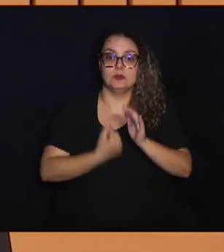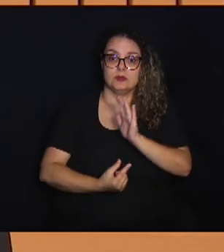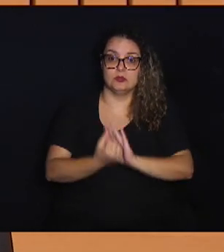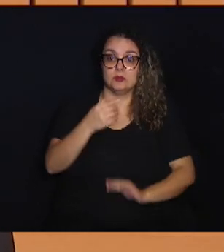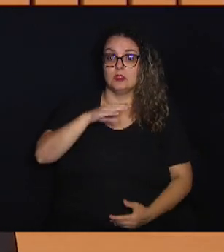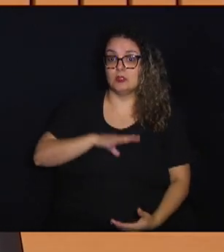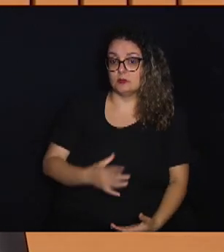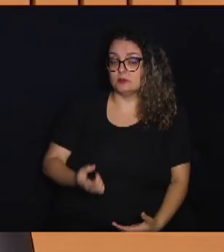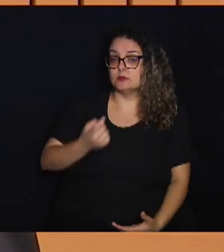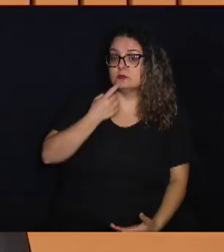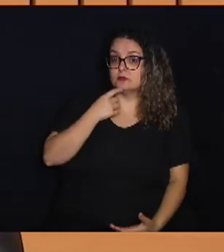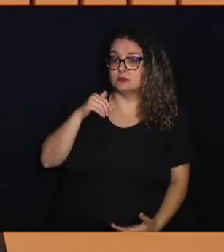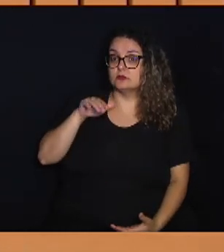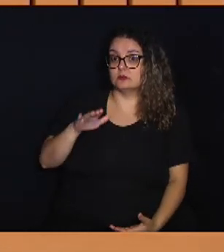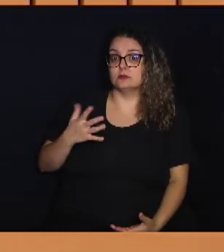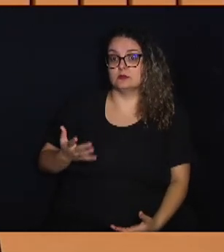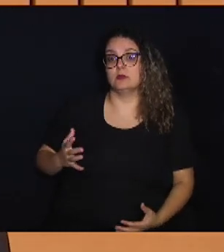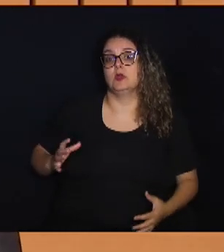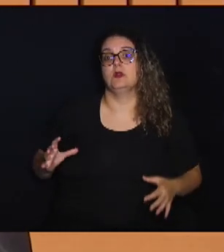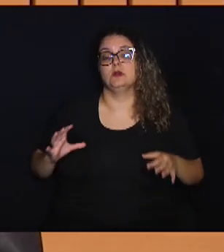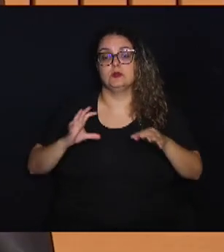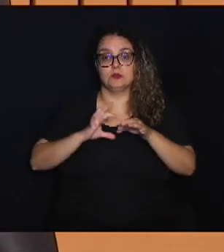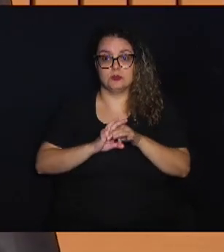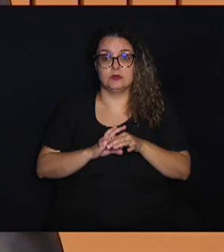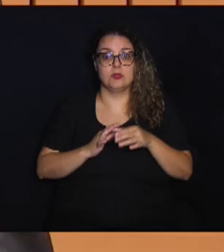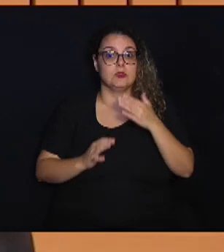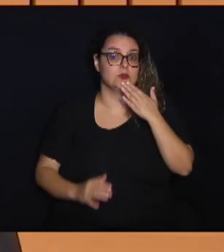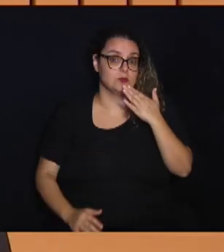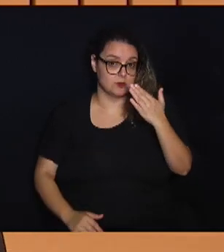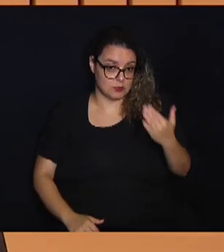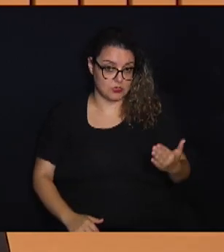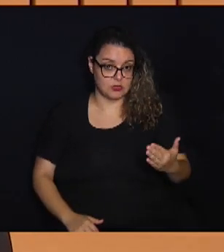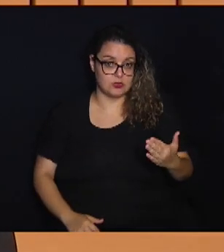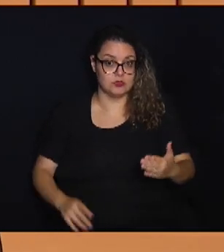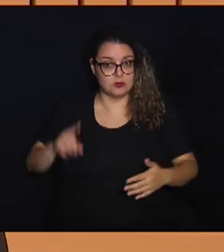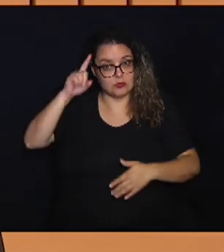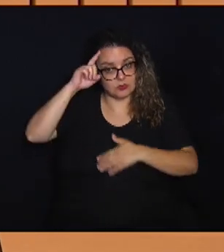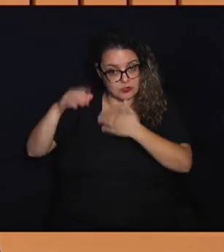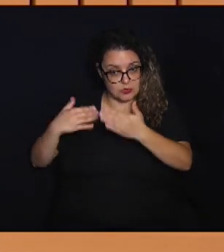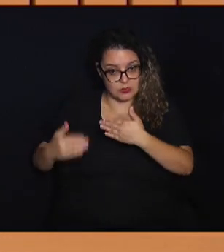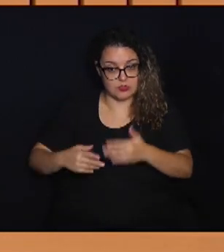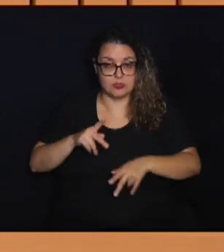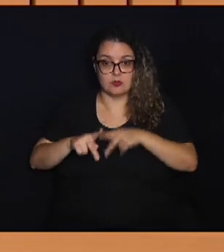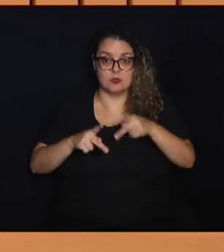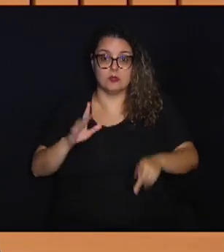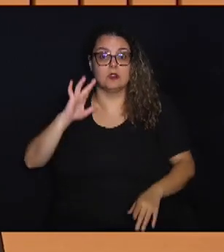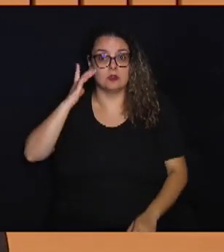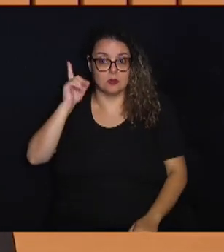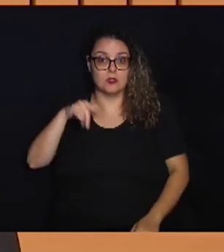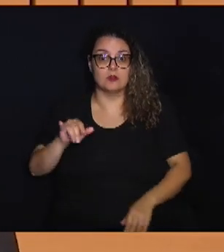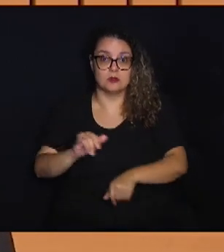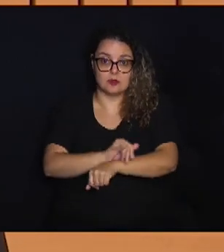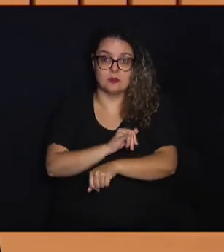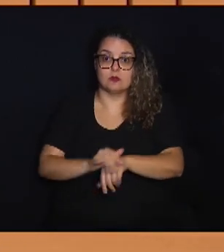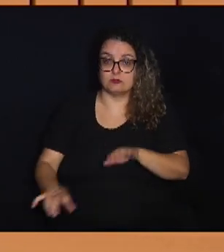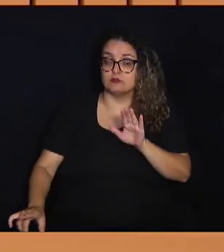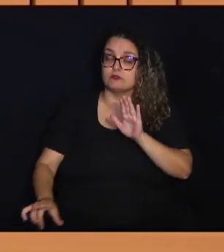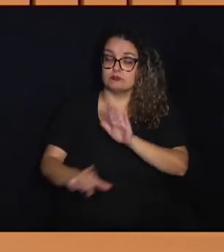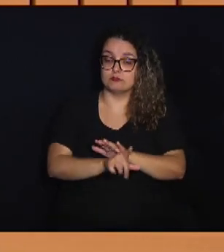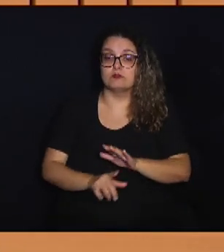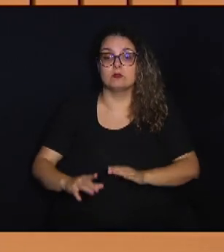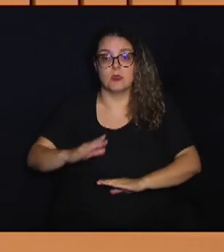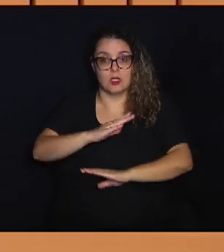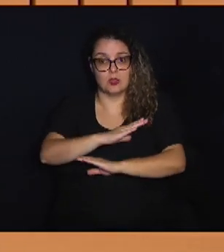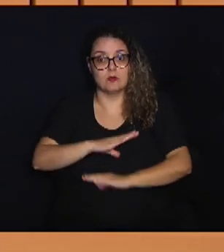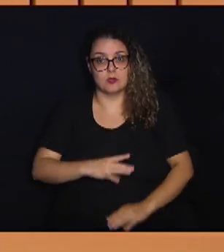ser mais conectado com as demandas da vida da população. Isso que eu acho que é um mecanismo legítimo que a Câmara de